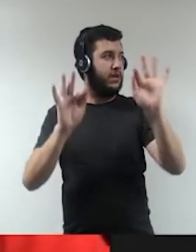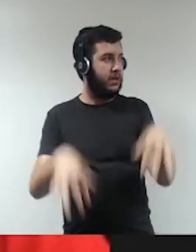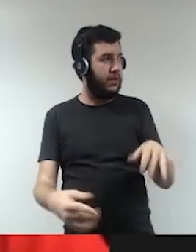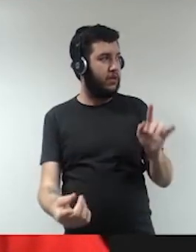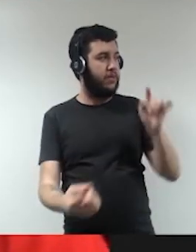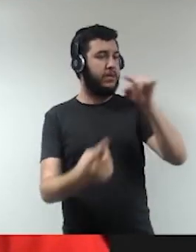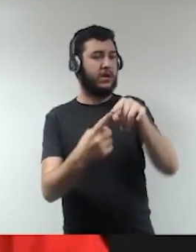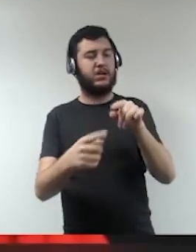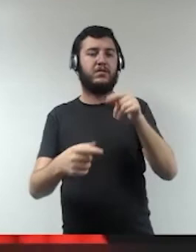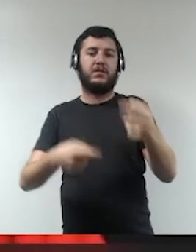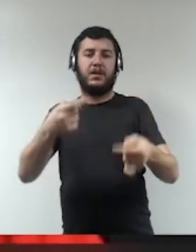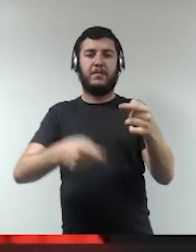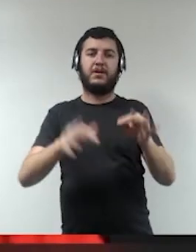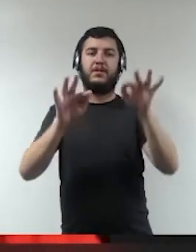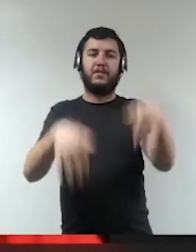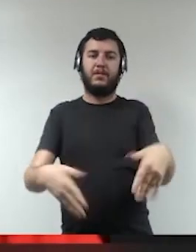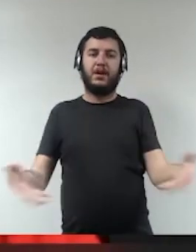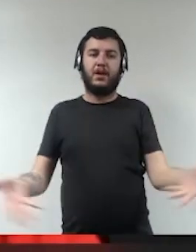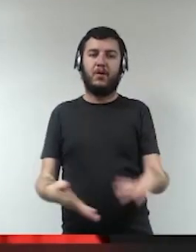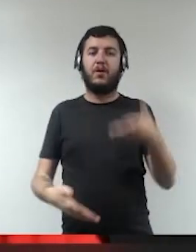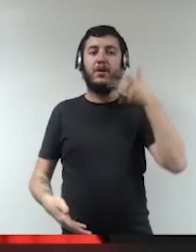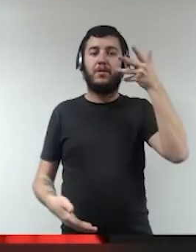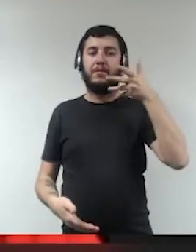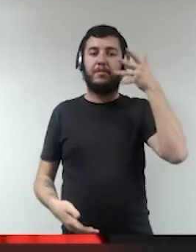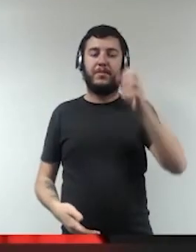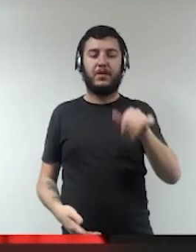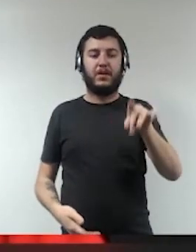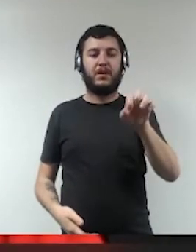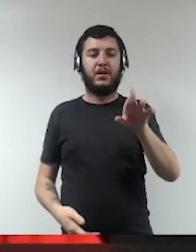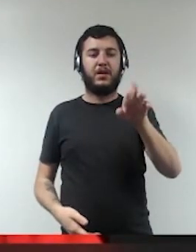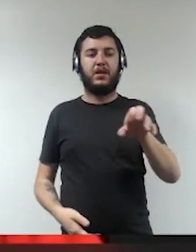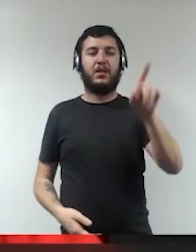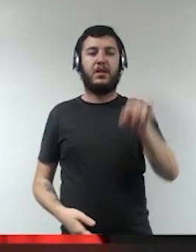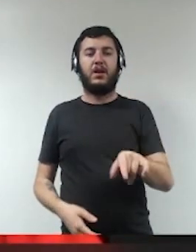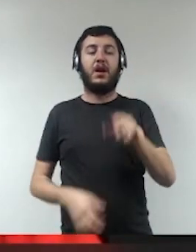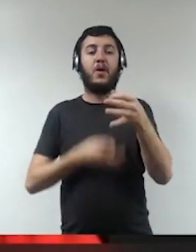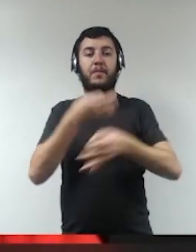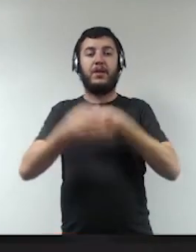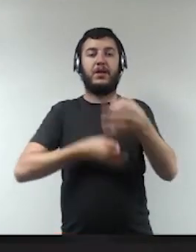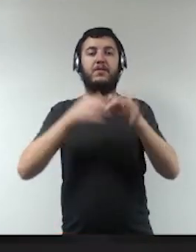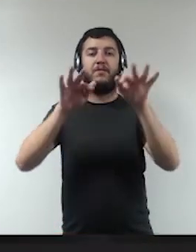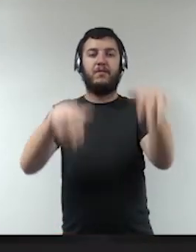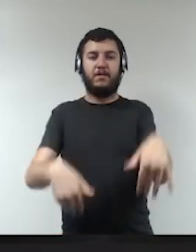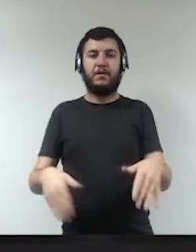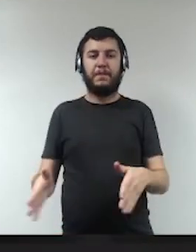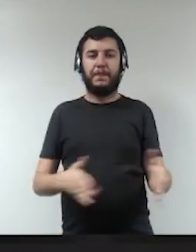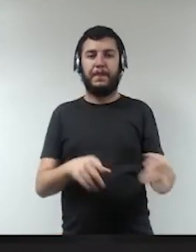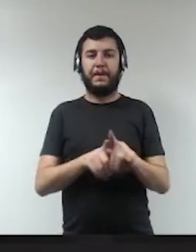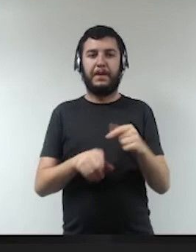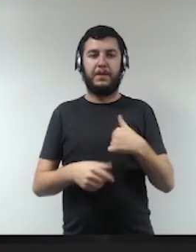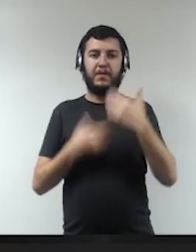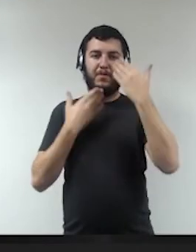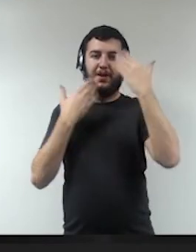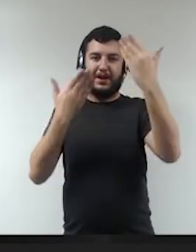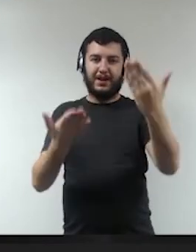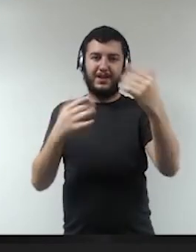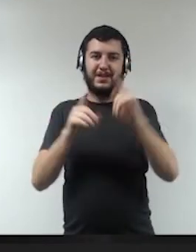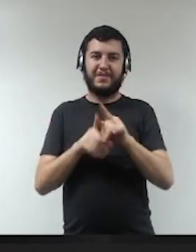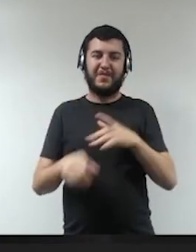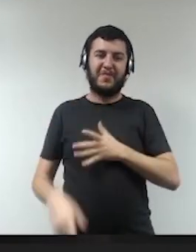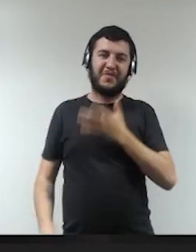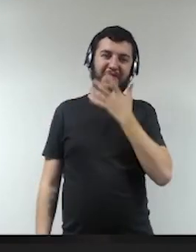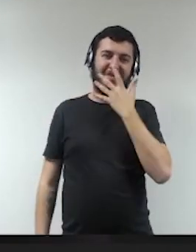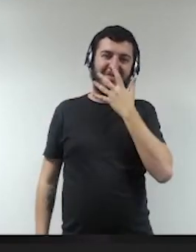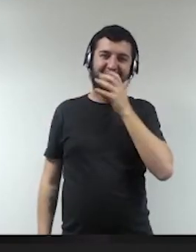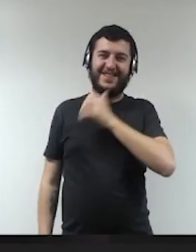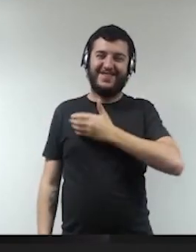ok? Devolvo a palavra ao doutor André para suas considerações finais. Ok, eu quero agradecer, eu estava ouvindo minhas colegas e eu